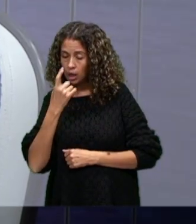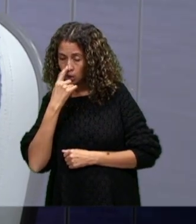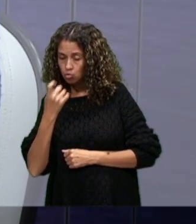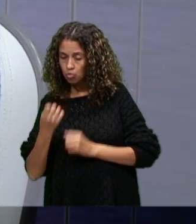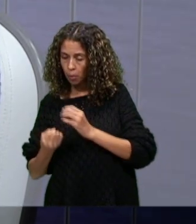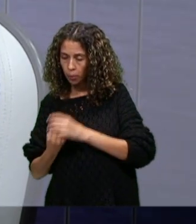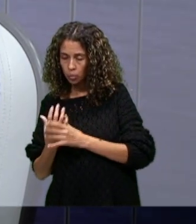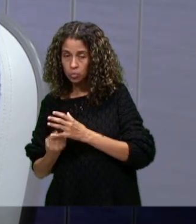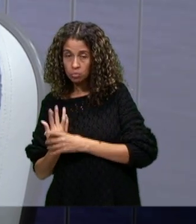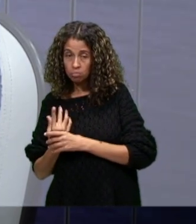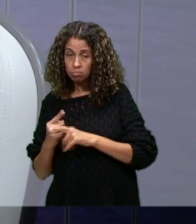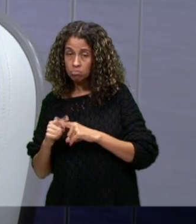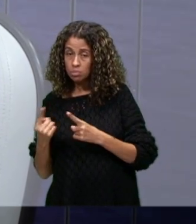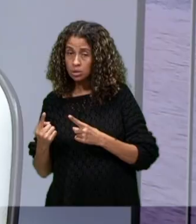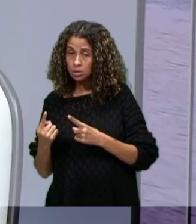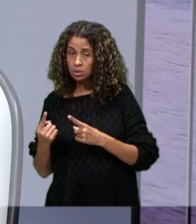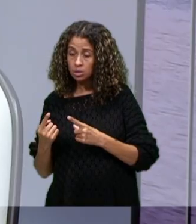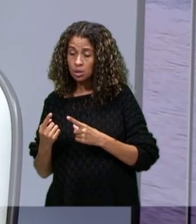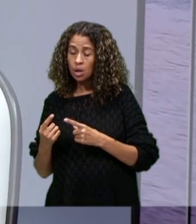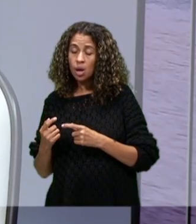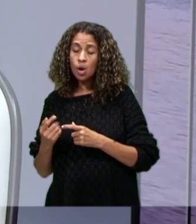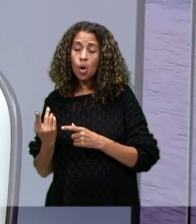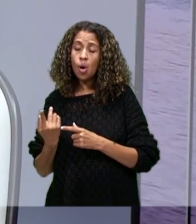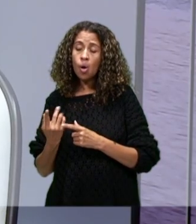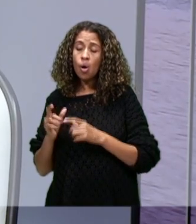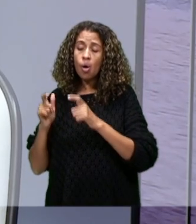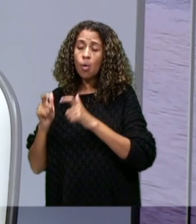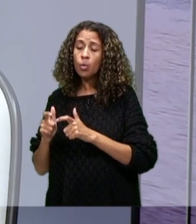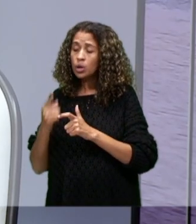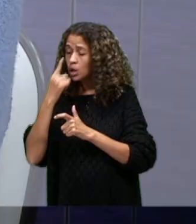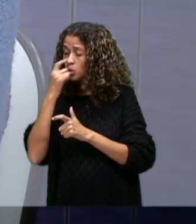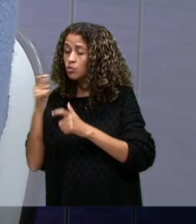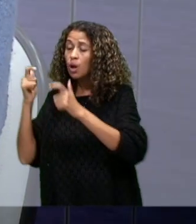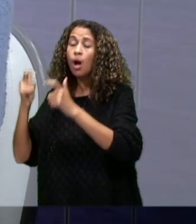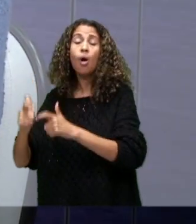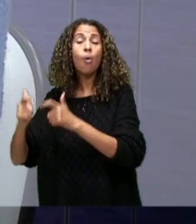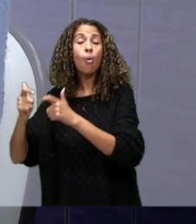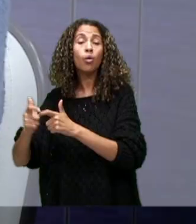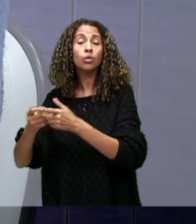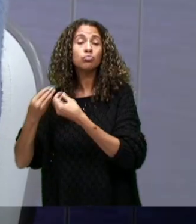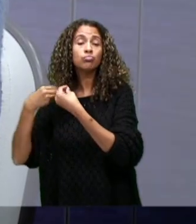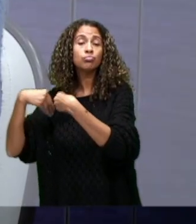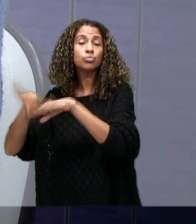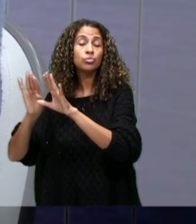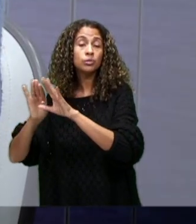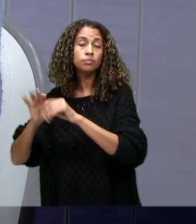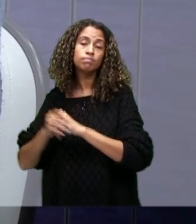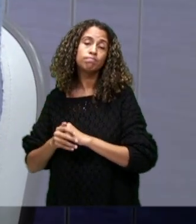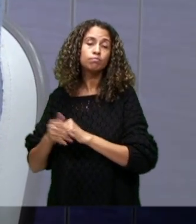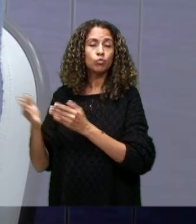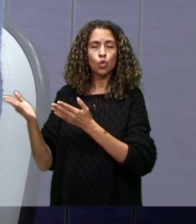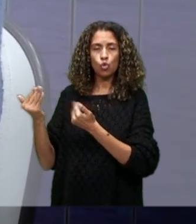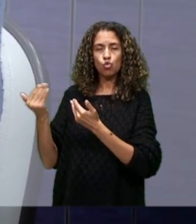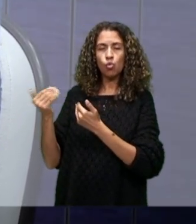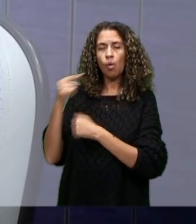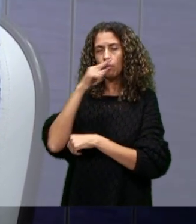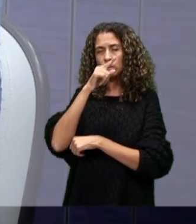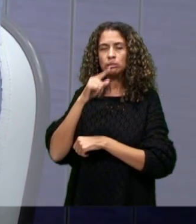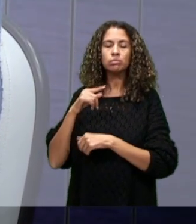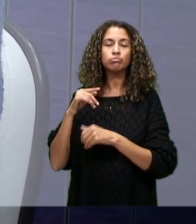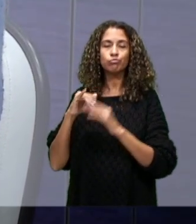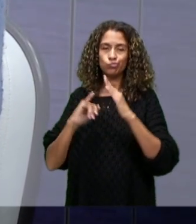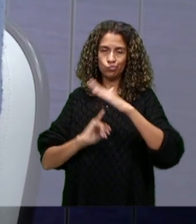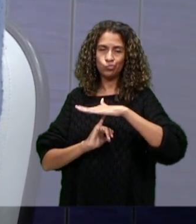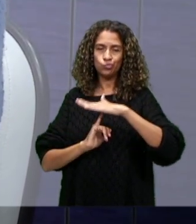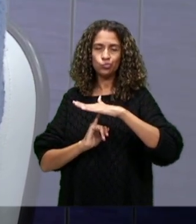né, para onde vai esse lixo? E a gente vê que grande parte, por exemplo, dos jovens, eu dou aula para o ensino médio integrado no